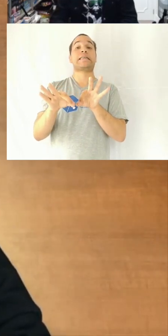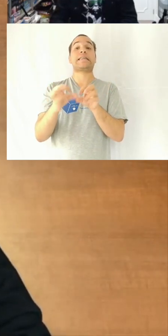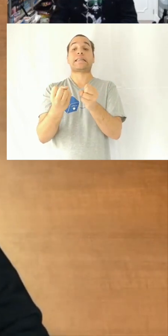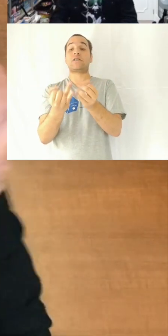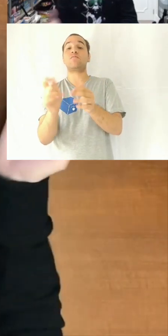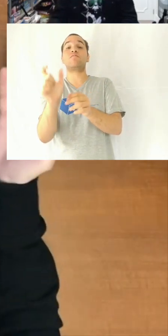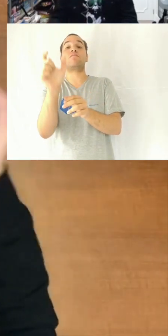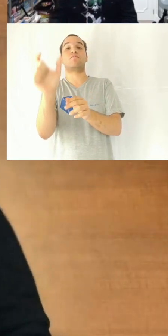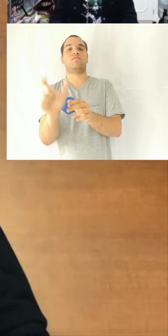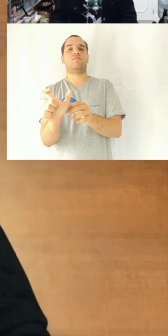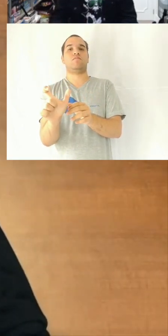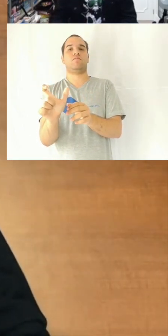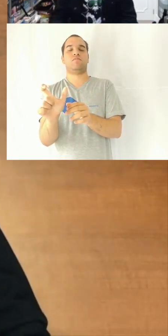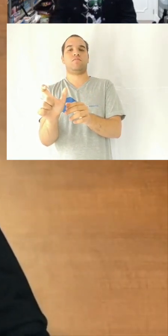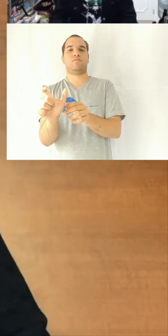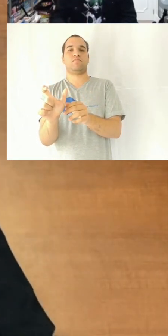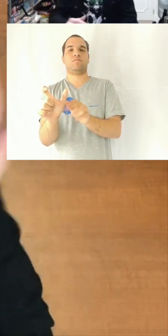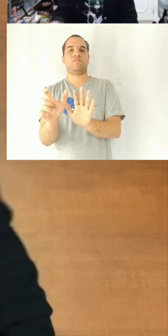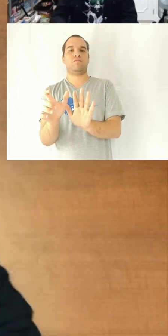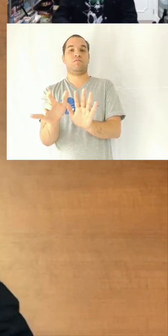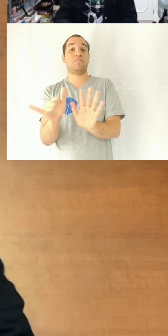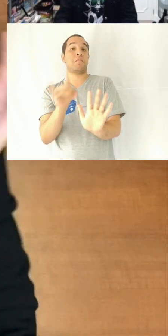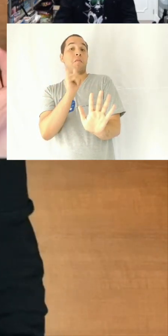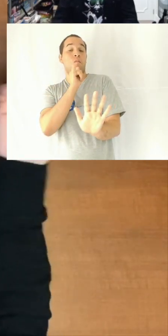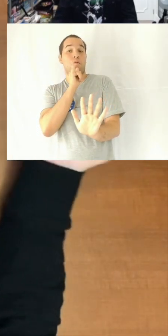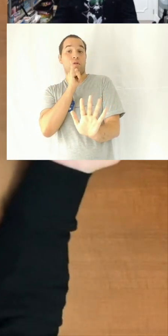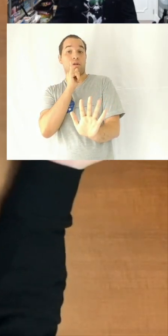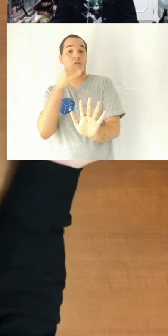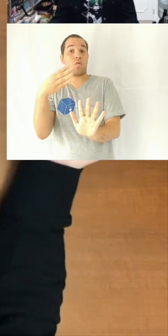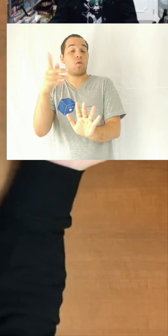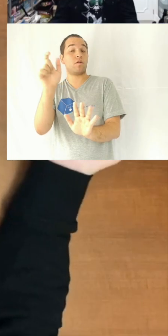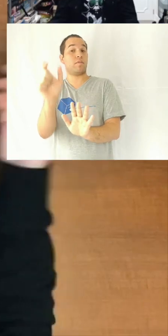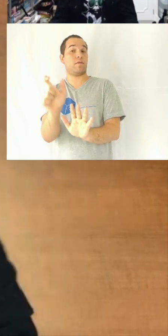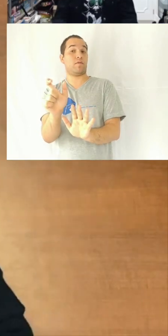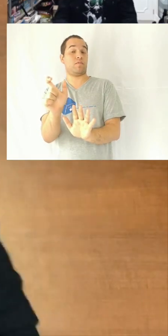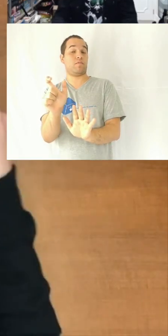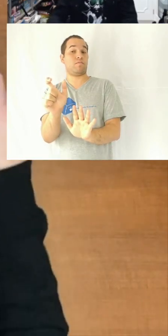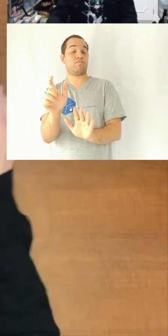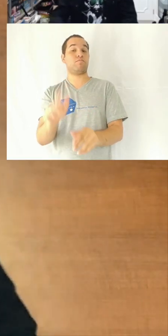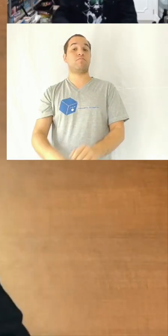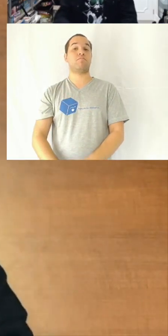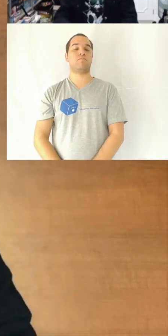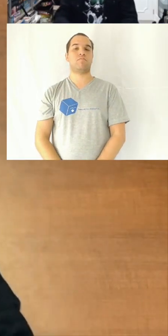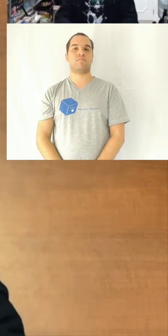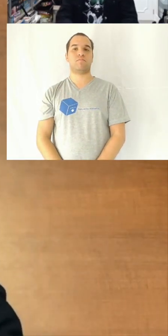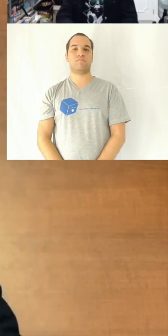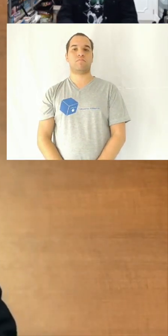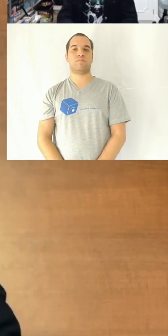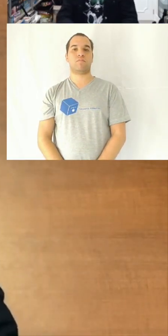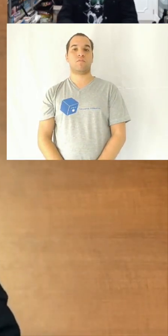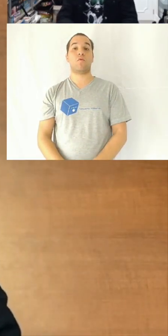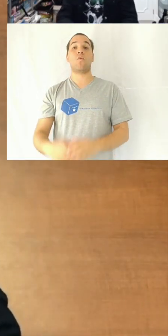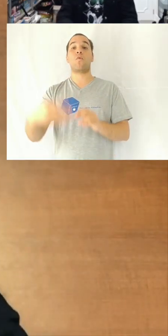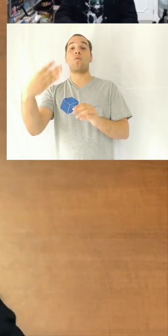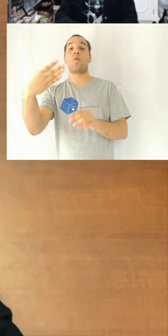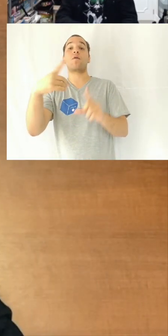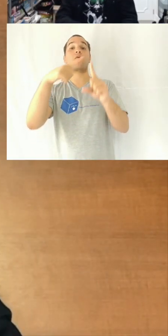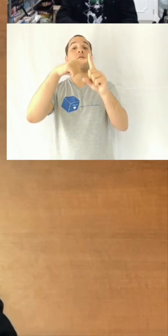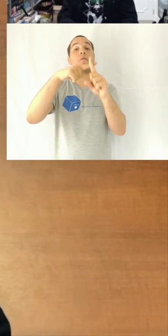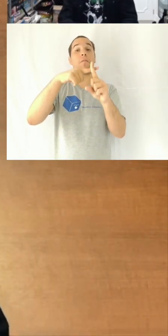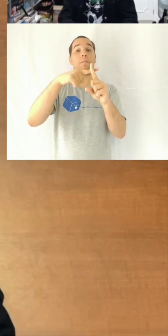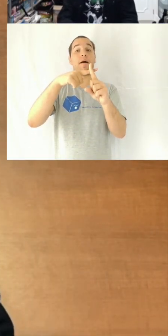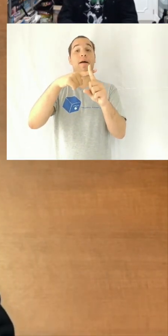cartas que vão efetivamente entrar em jogo. Então, por exemplo, digamos que a gente esteja jogando em quatro jogadores, então eu colocaria tudo